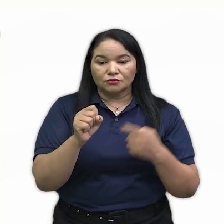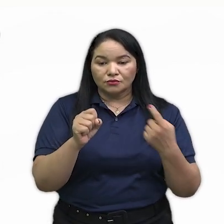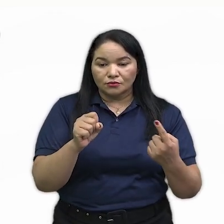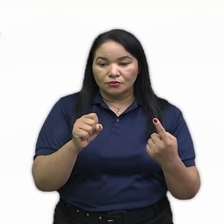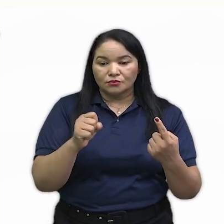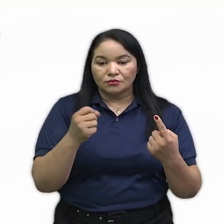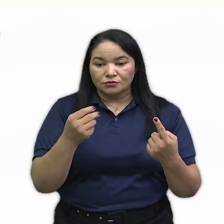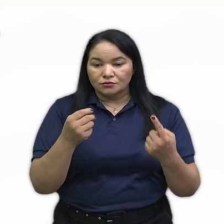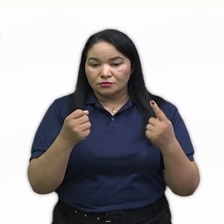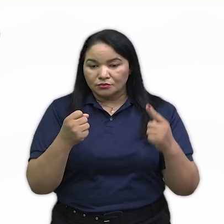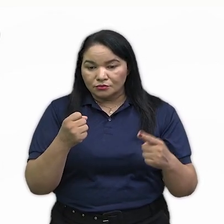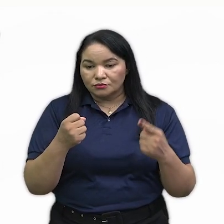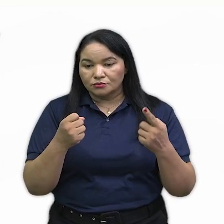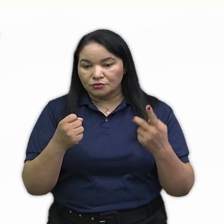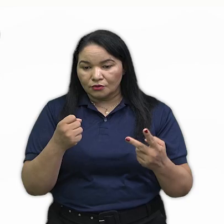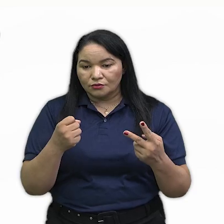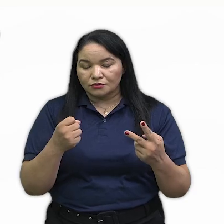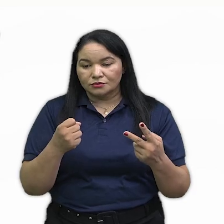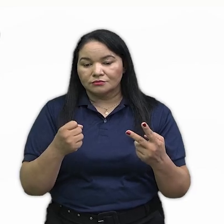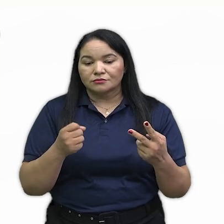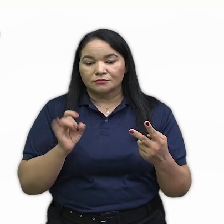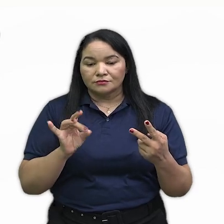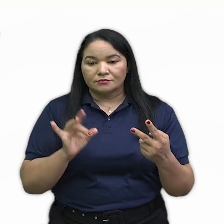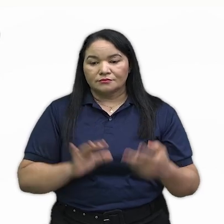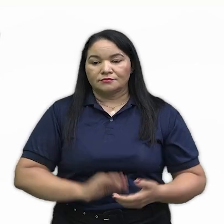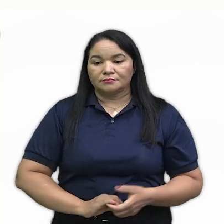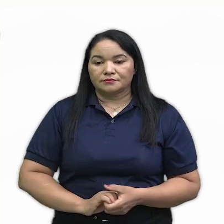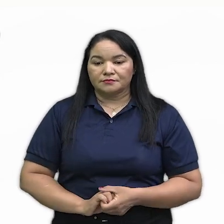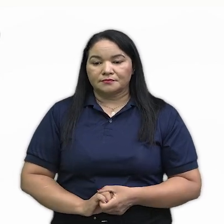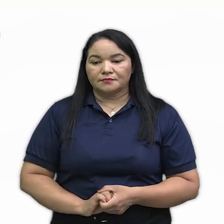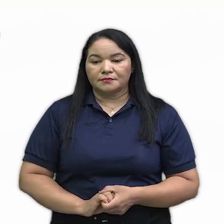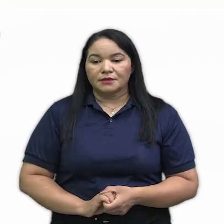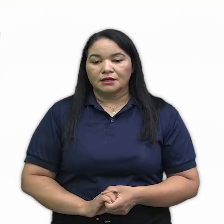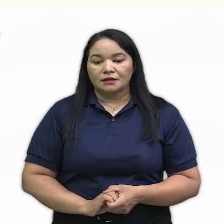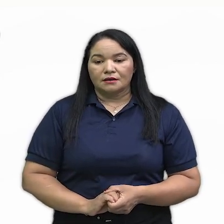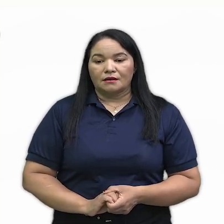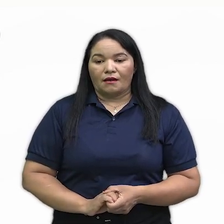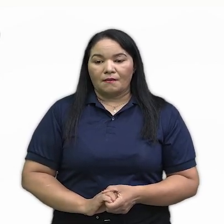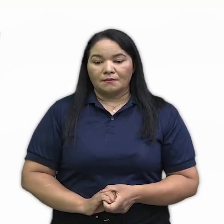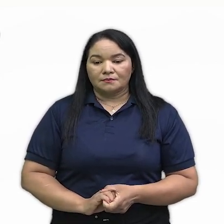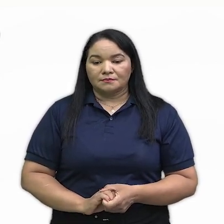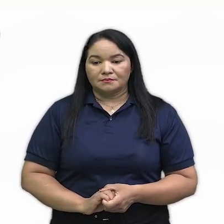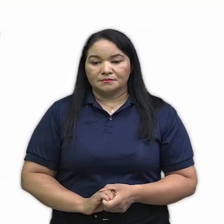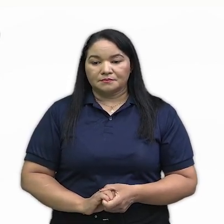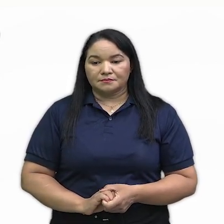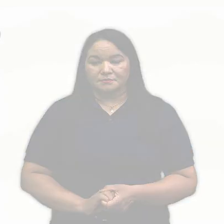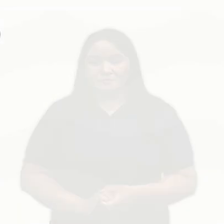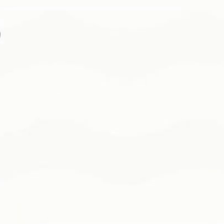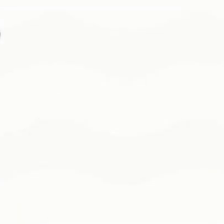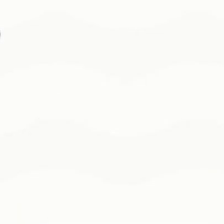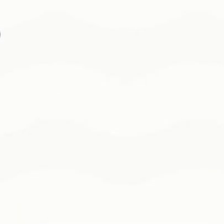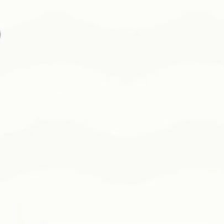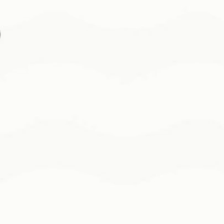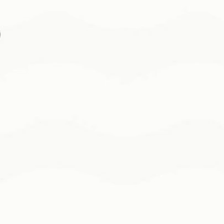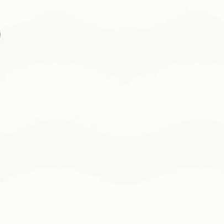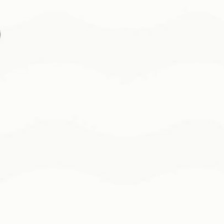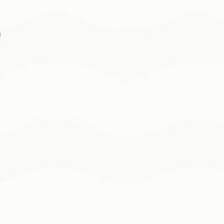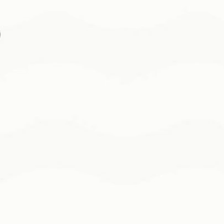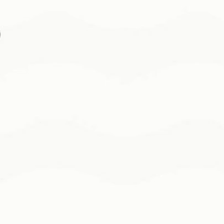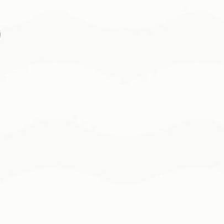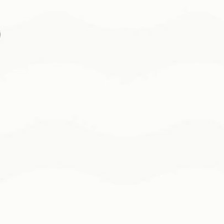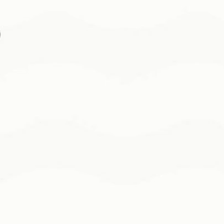vez, 2 vezes somente, né? E esse restante de valores, eles não se repetem mais,